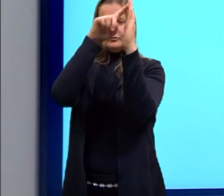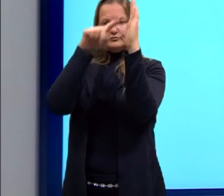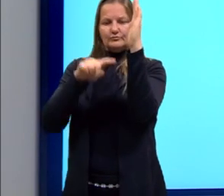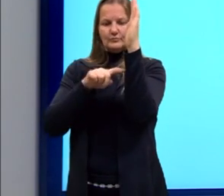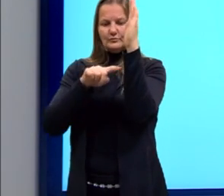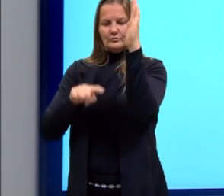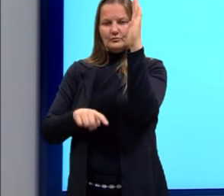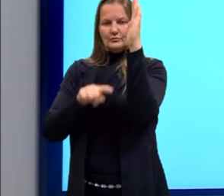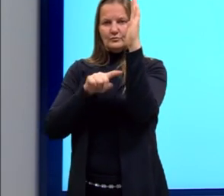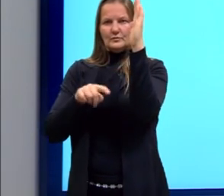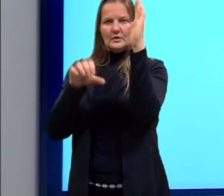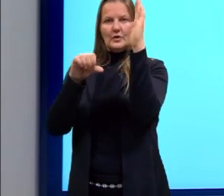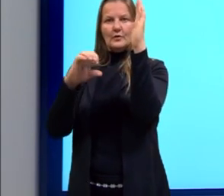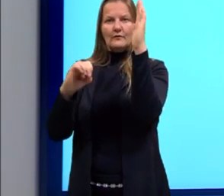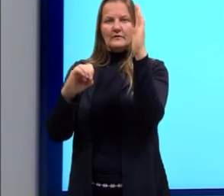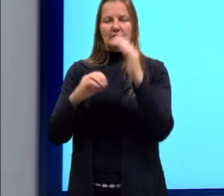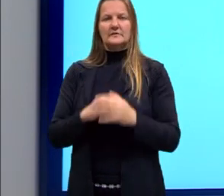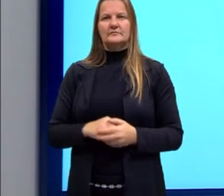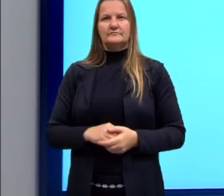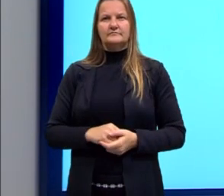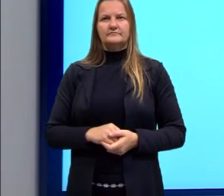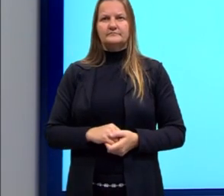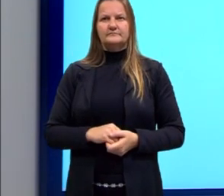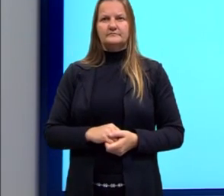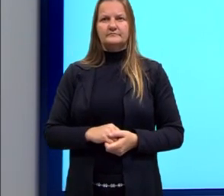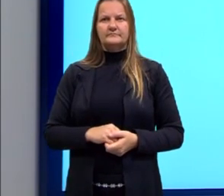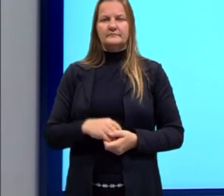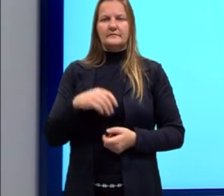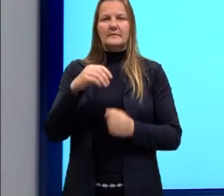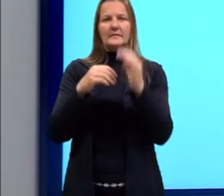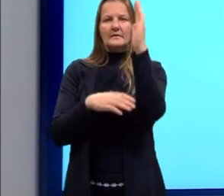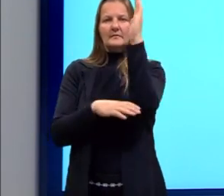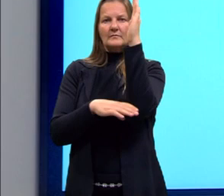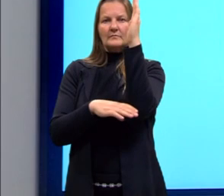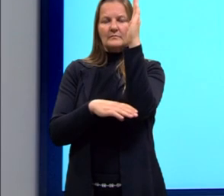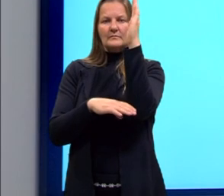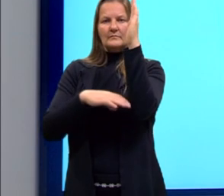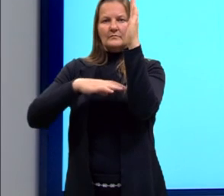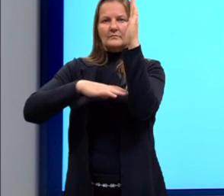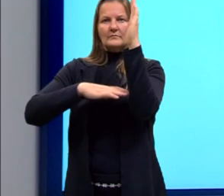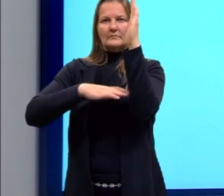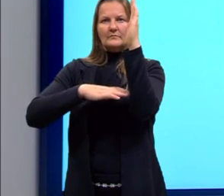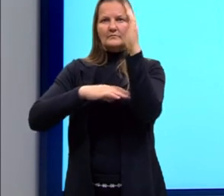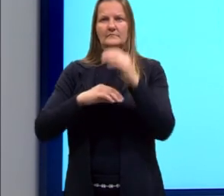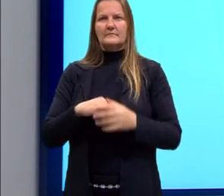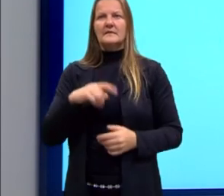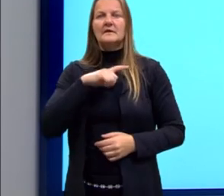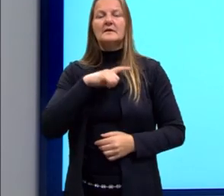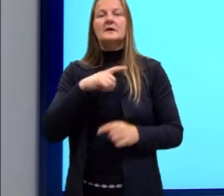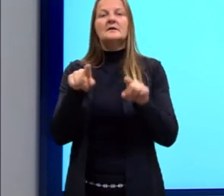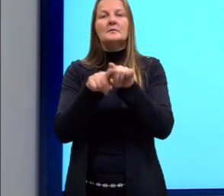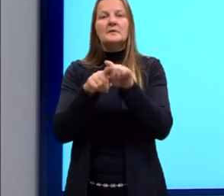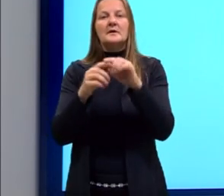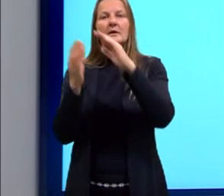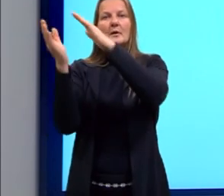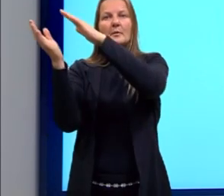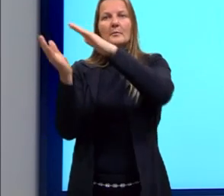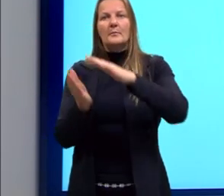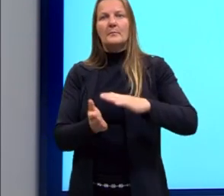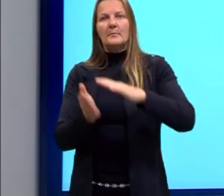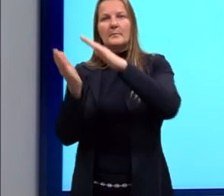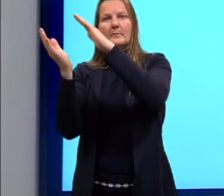90 graus então podem ser chamadas de retas perpendiculares temos que e